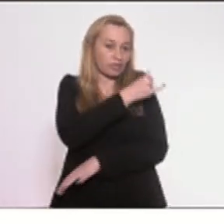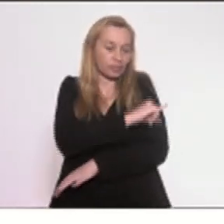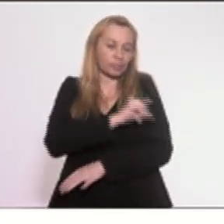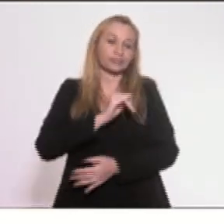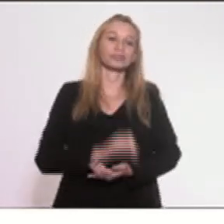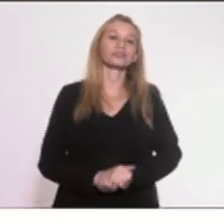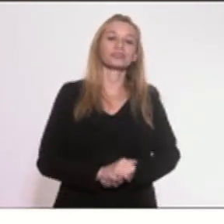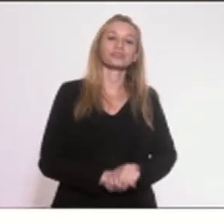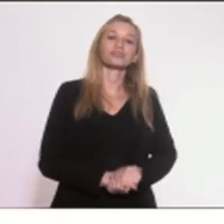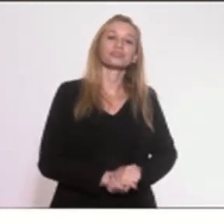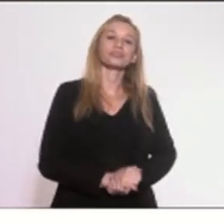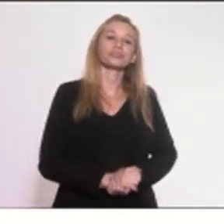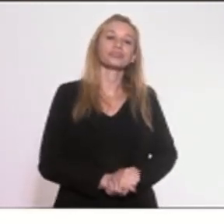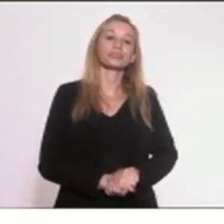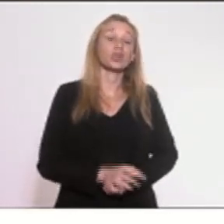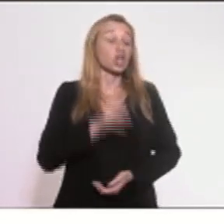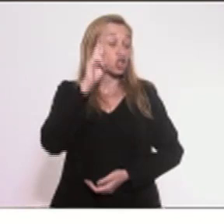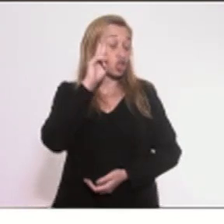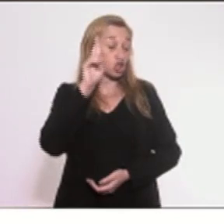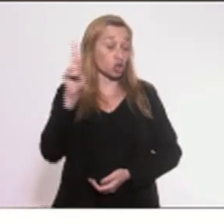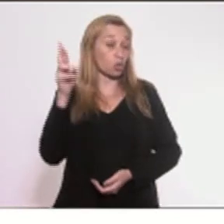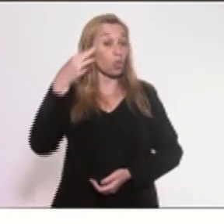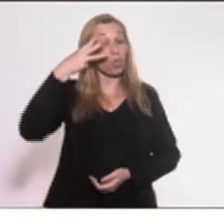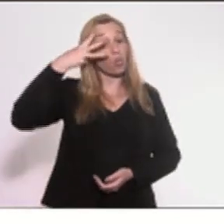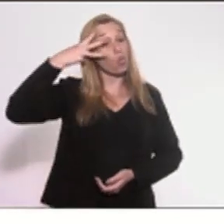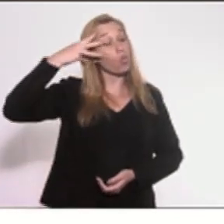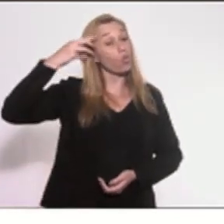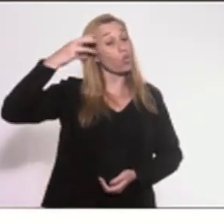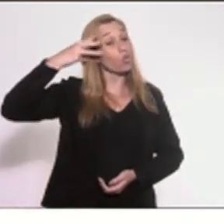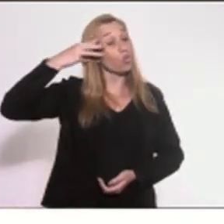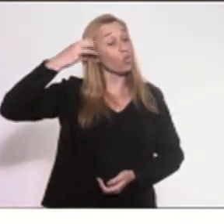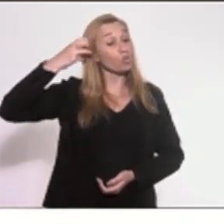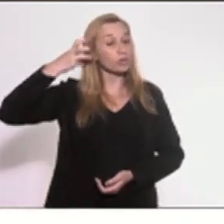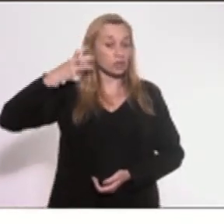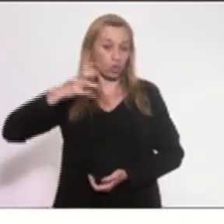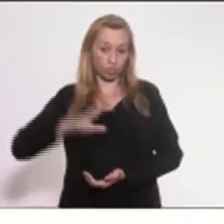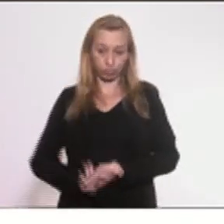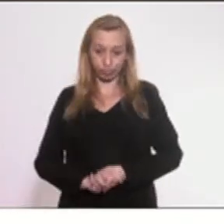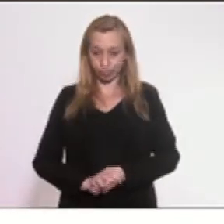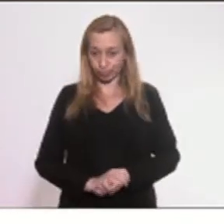de Janeiro, senhor Wilson Wiltzel,